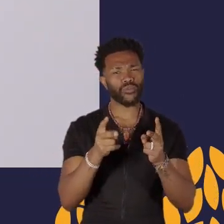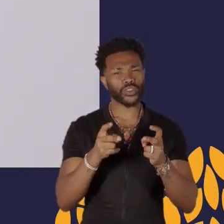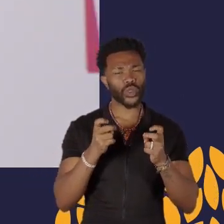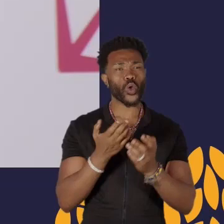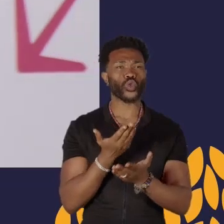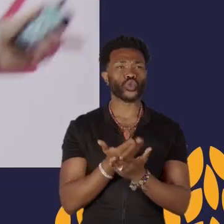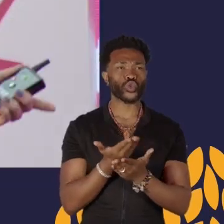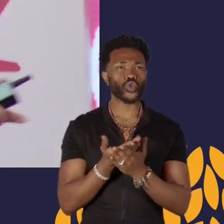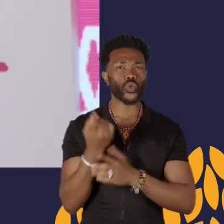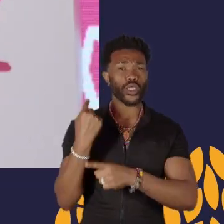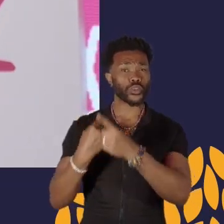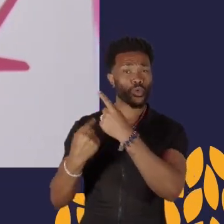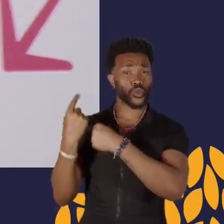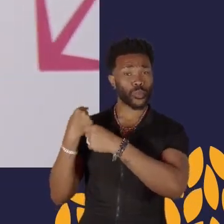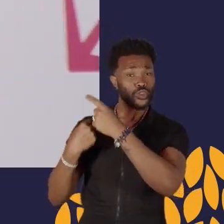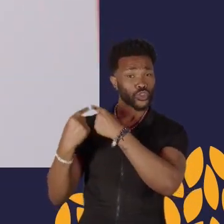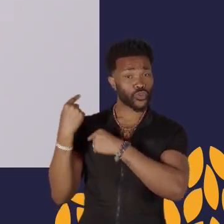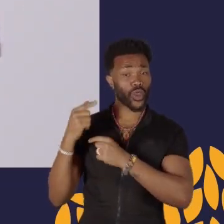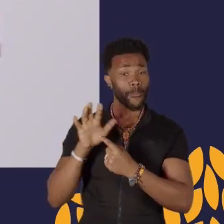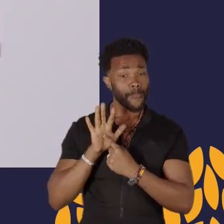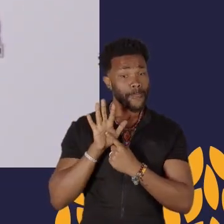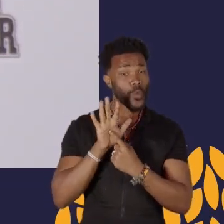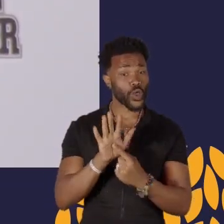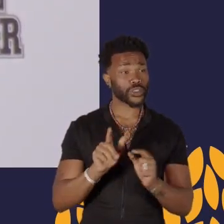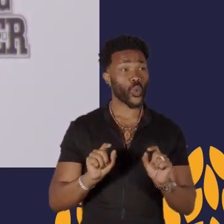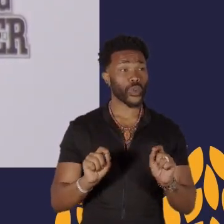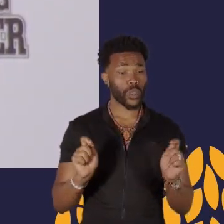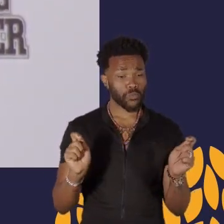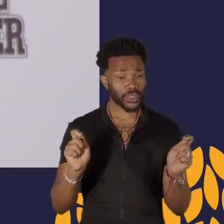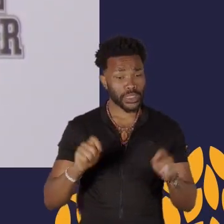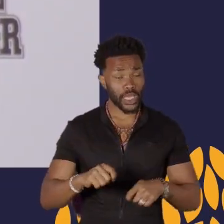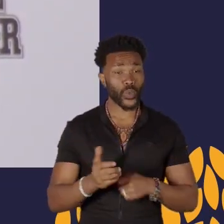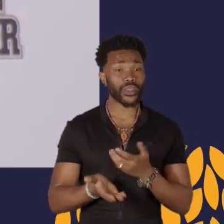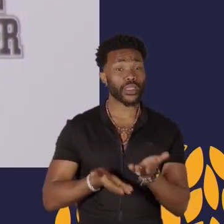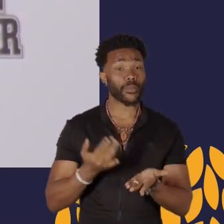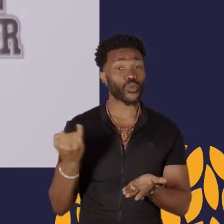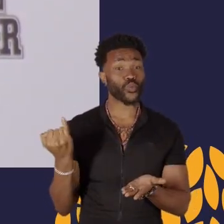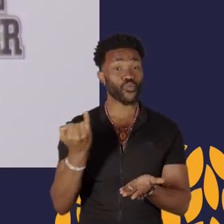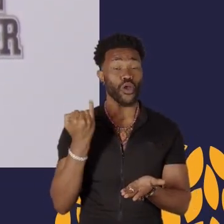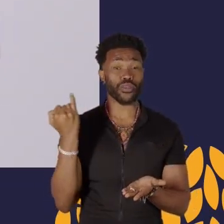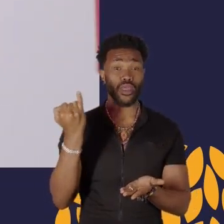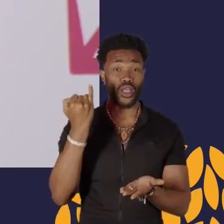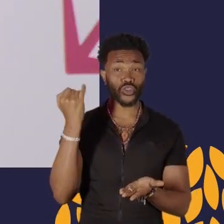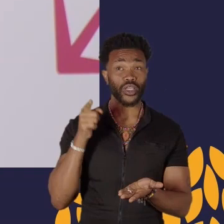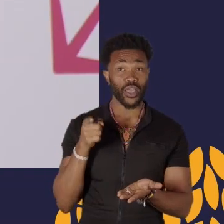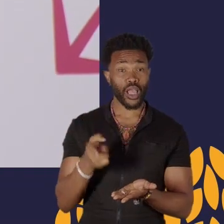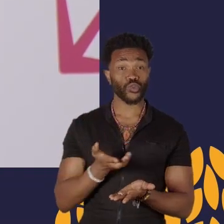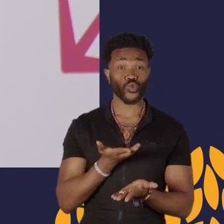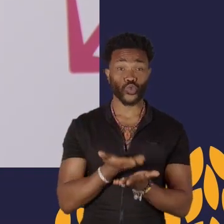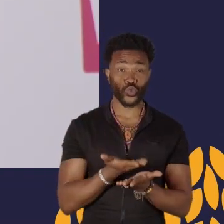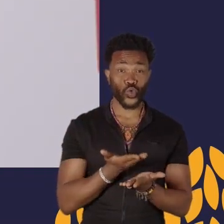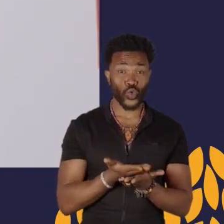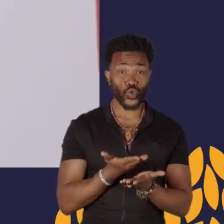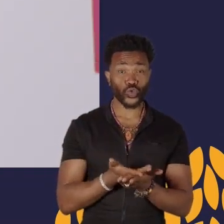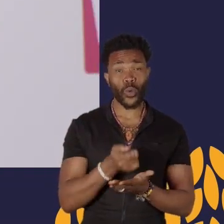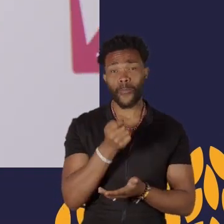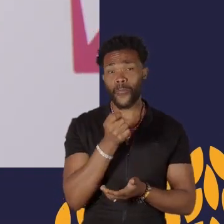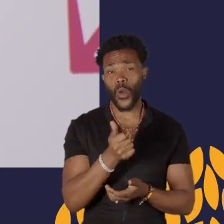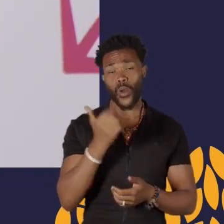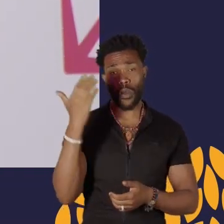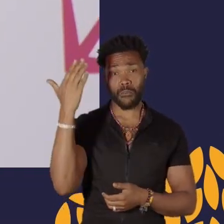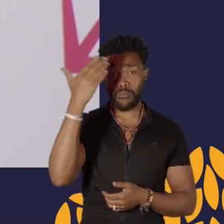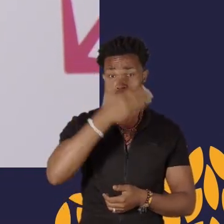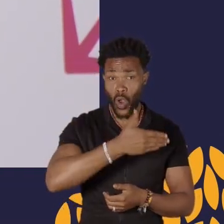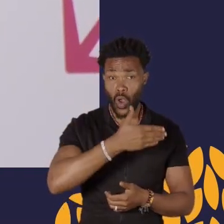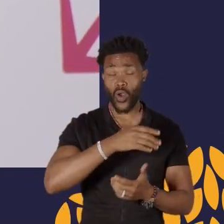estudos retrospectivos, que demonstram que é um potencial terapêutico importante. Então, esses estudos que a gente tem pouca